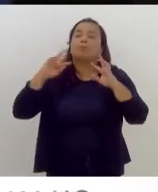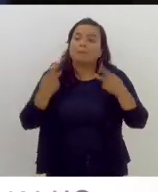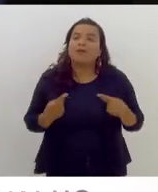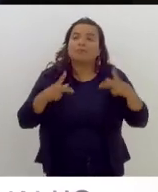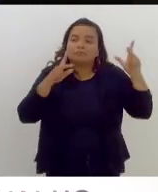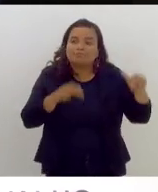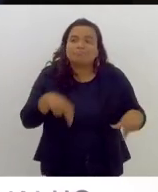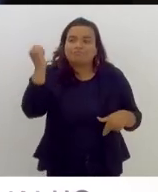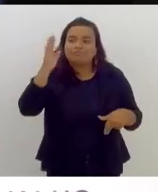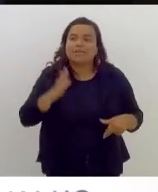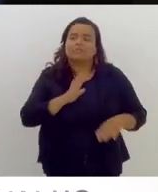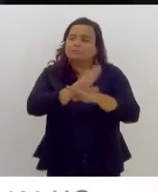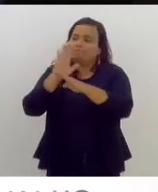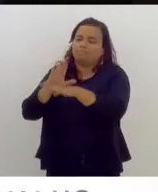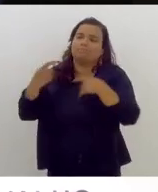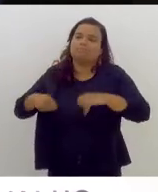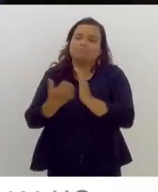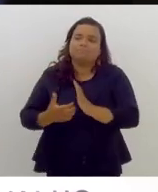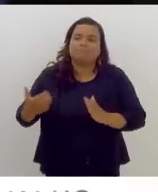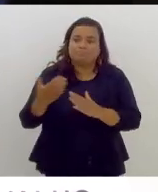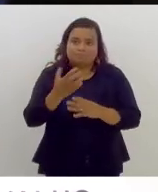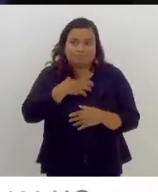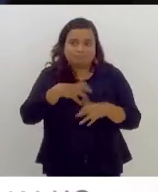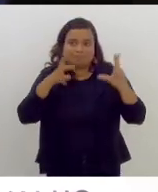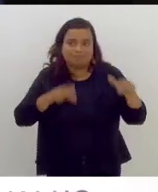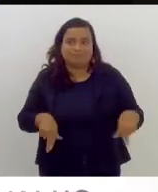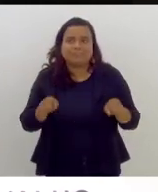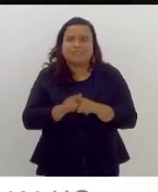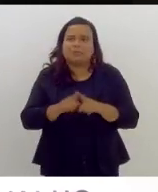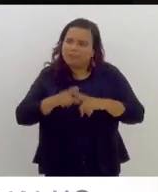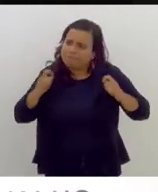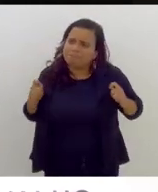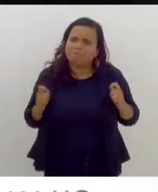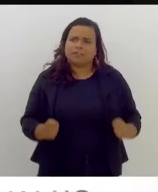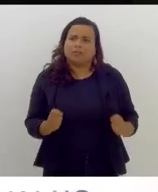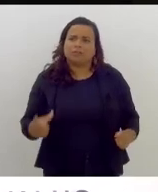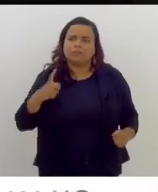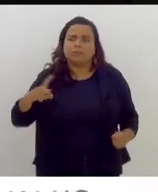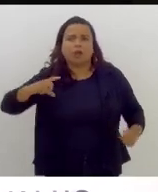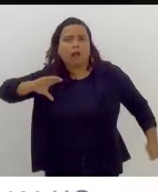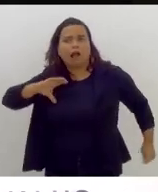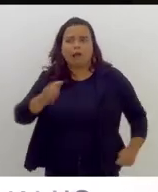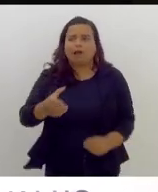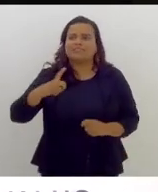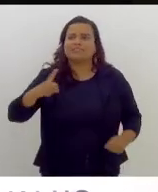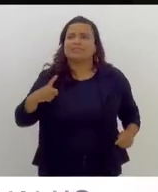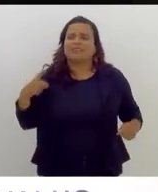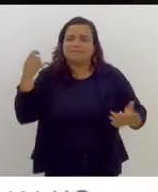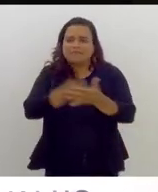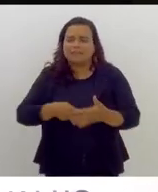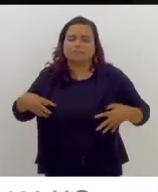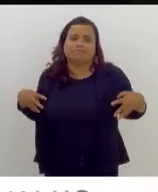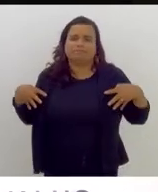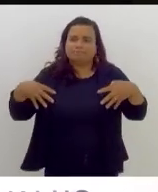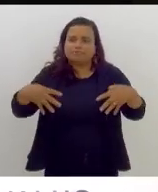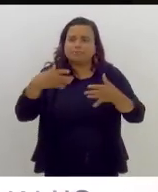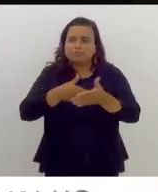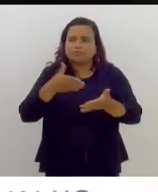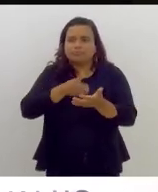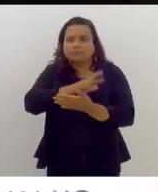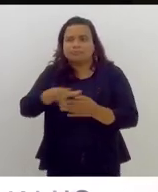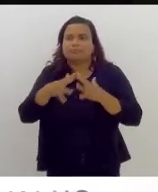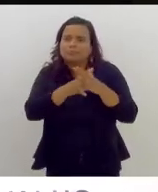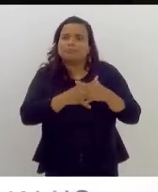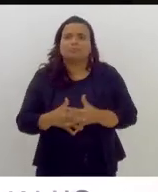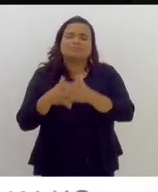Brasil precisa, com essa sensibilidade e, ao mesmo tempo, com essa firmeza, com essa coragem para enfrentar alguns obstáculos complicados,